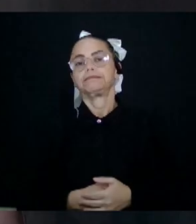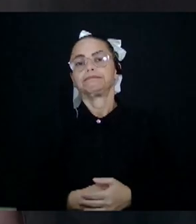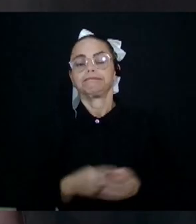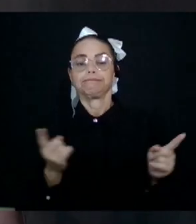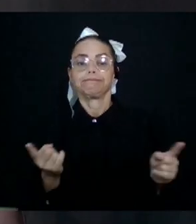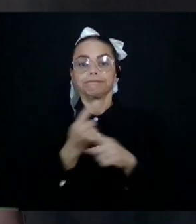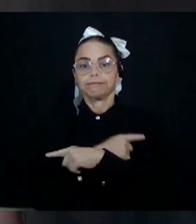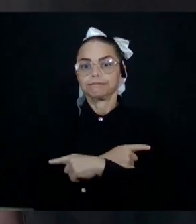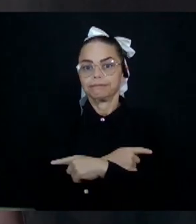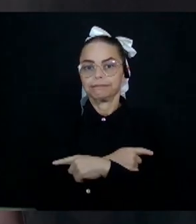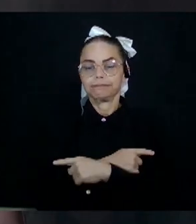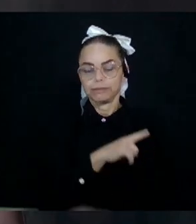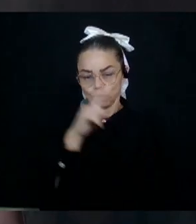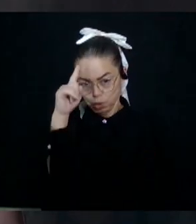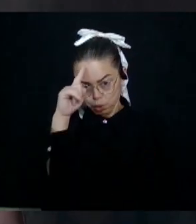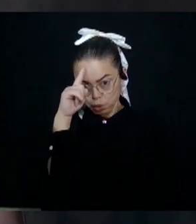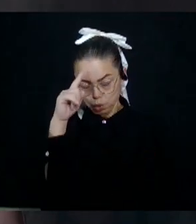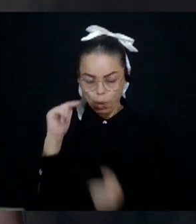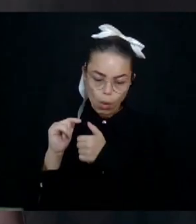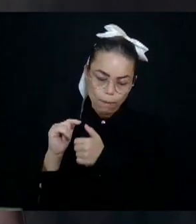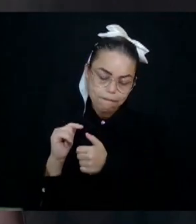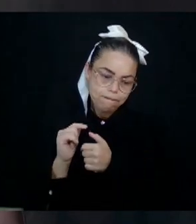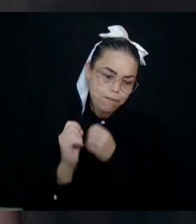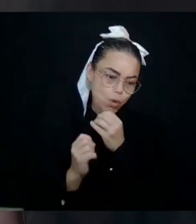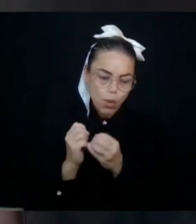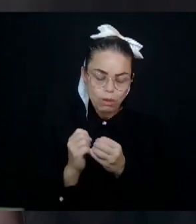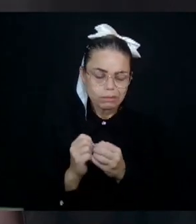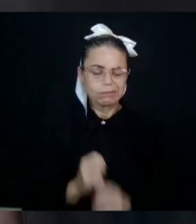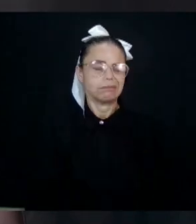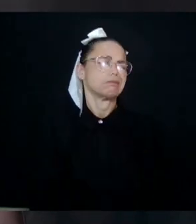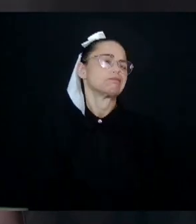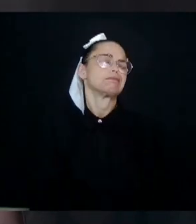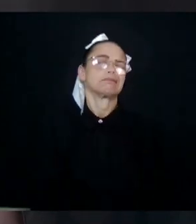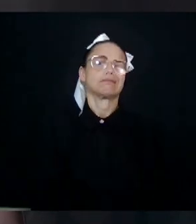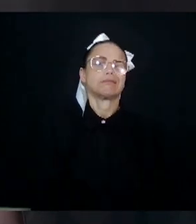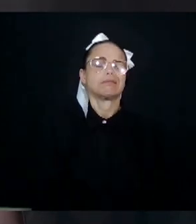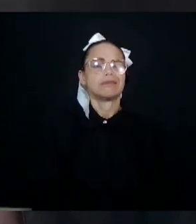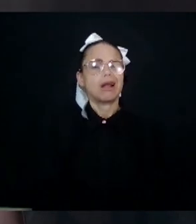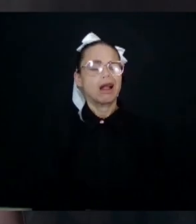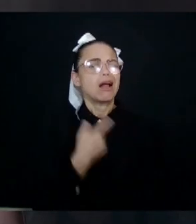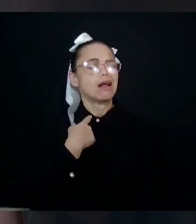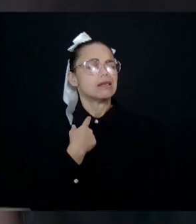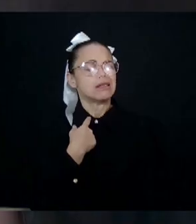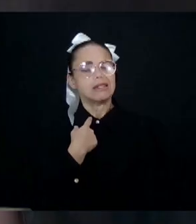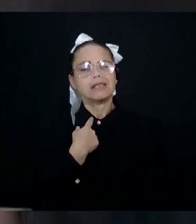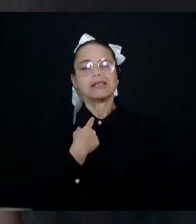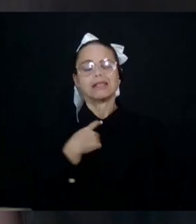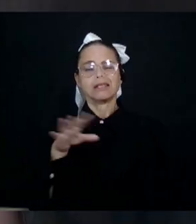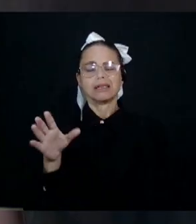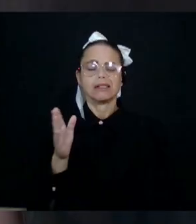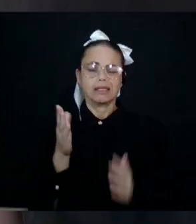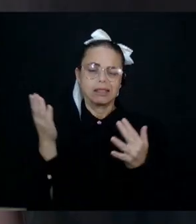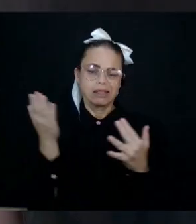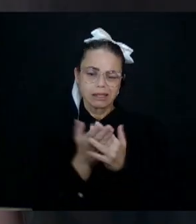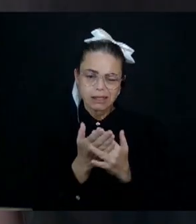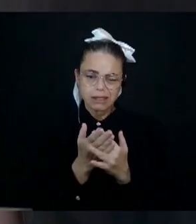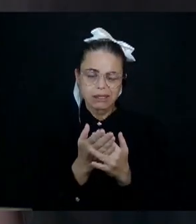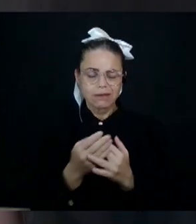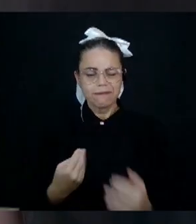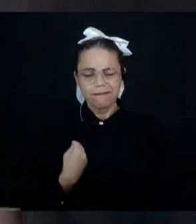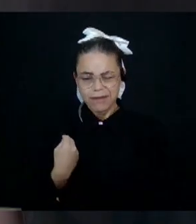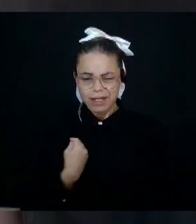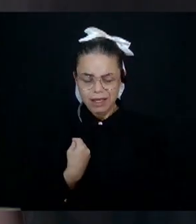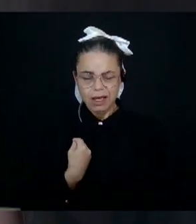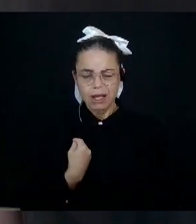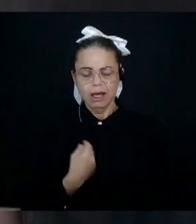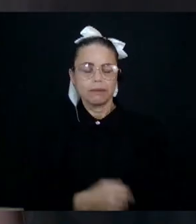da rotina, né? O que é que está acontecendo na nossa rotina que quando tem uma pausa, né, seja